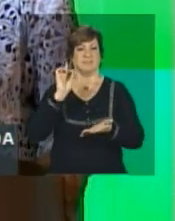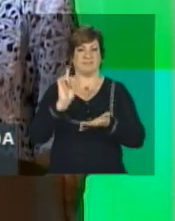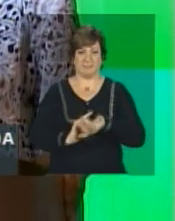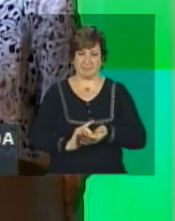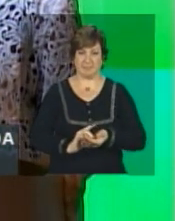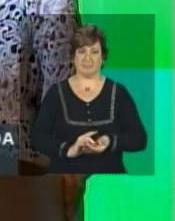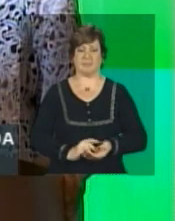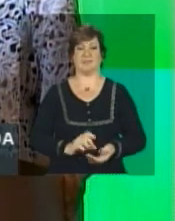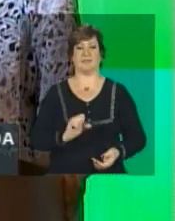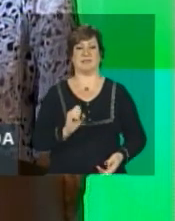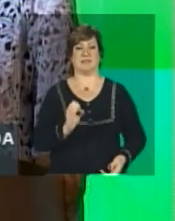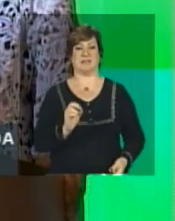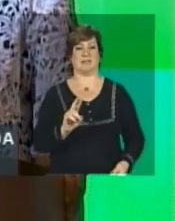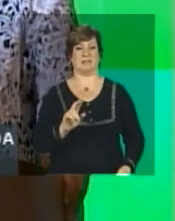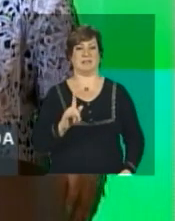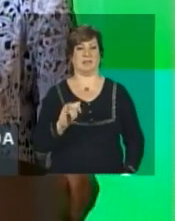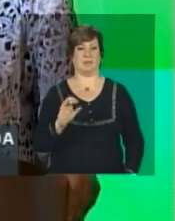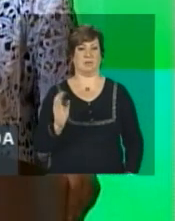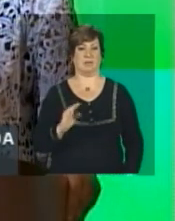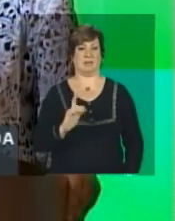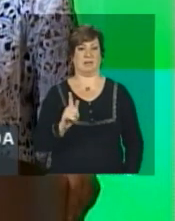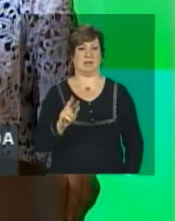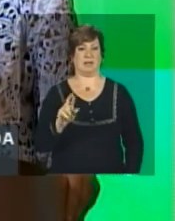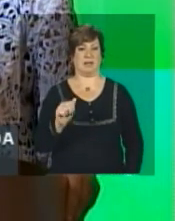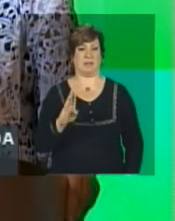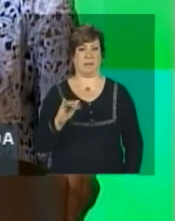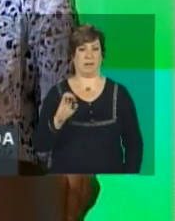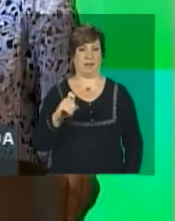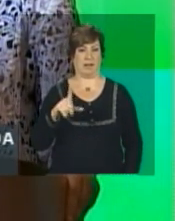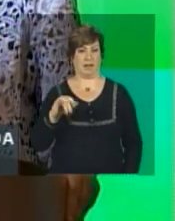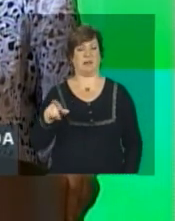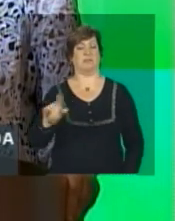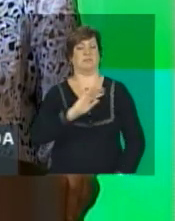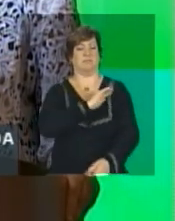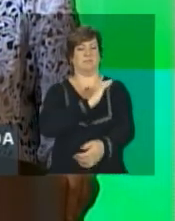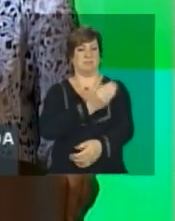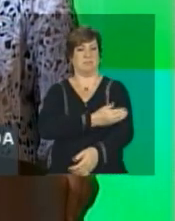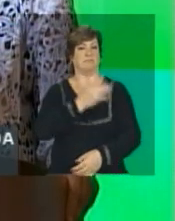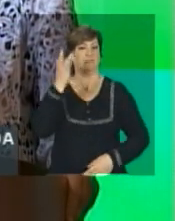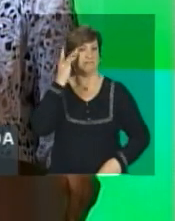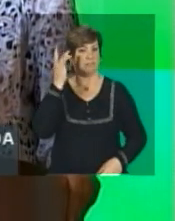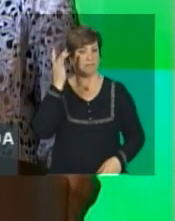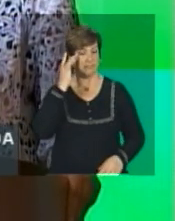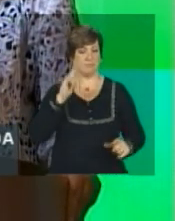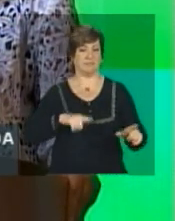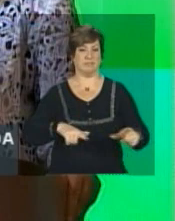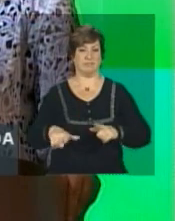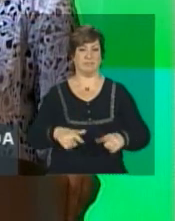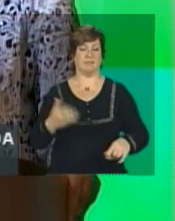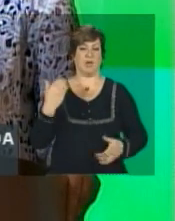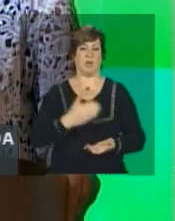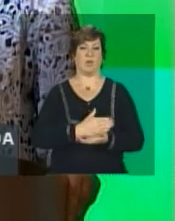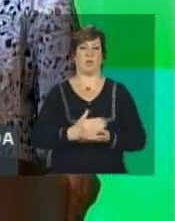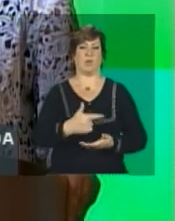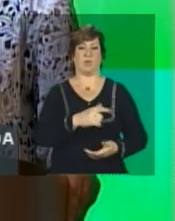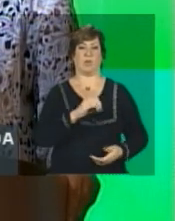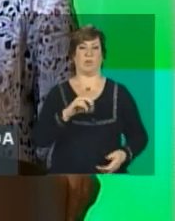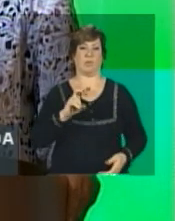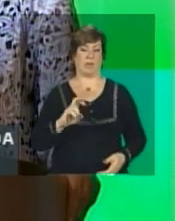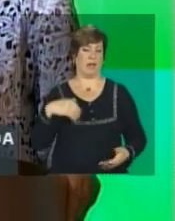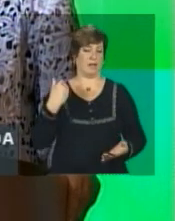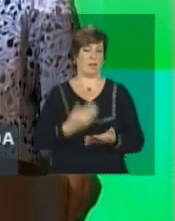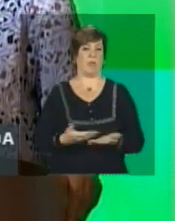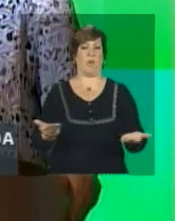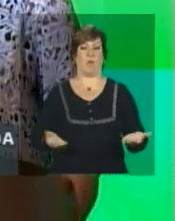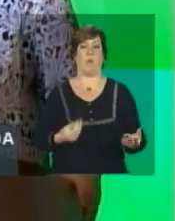amigo, uma pessoa competente que, a partir de 2005, dirigiu a Petrobras.